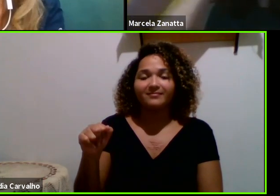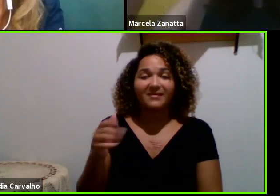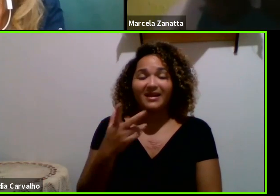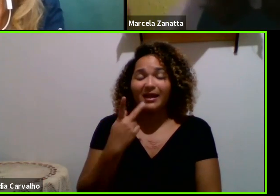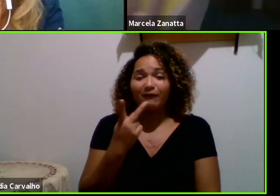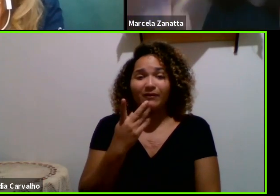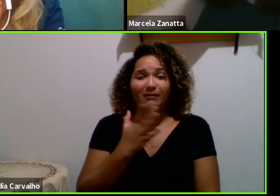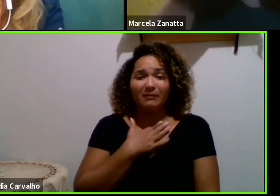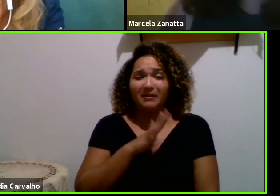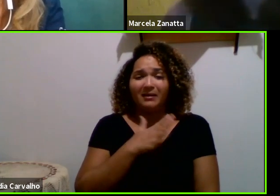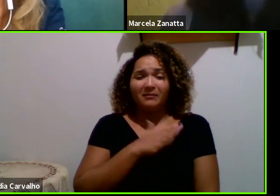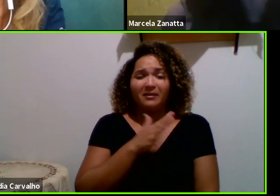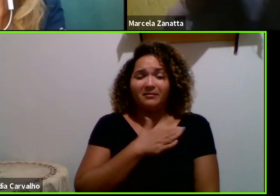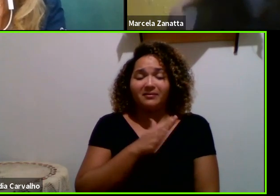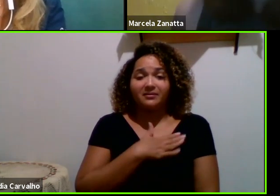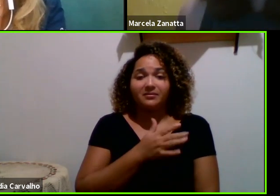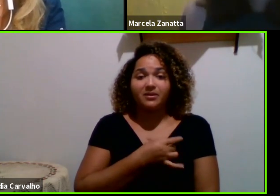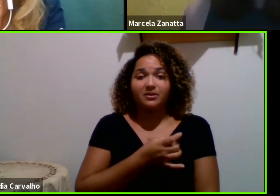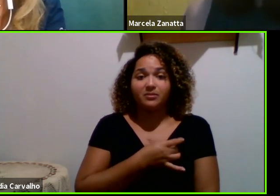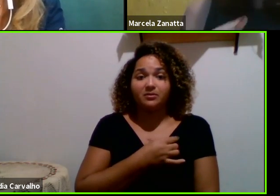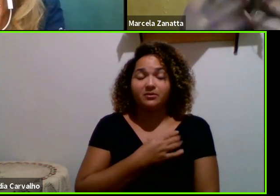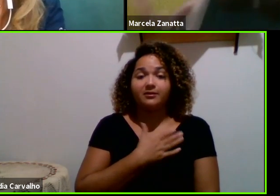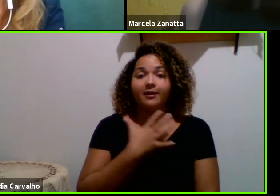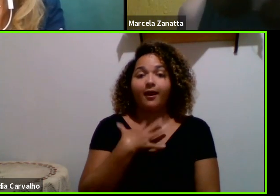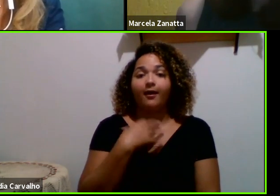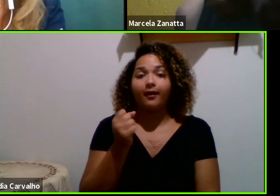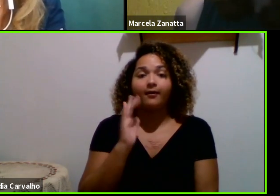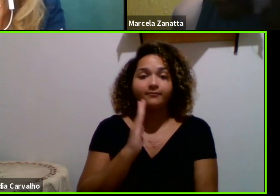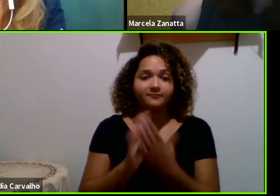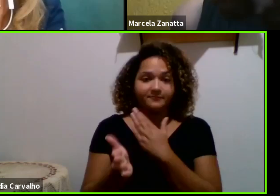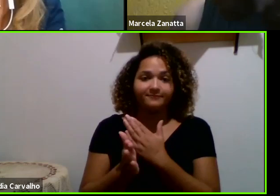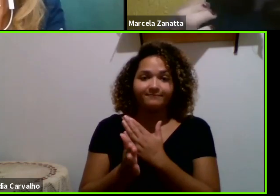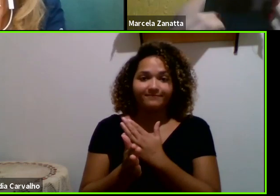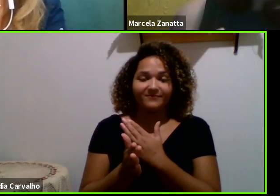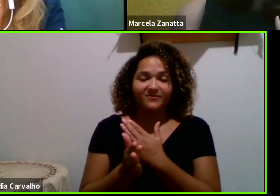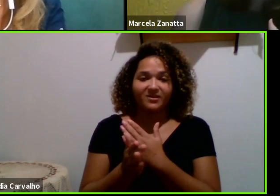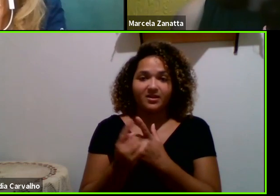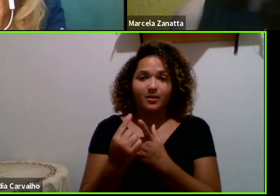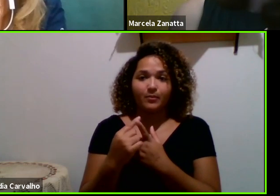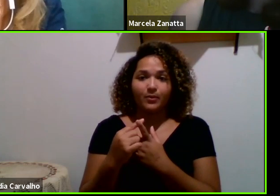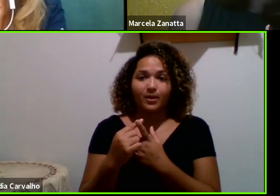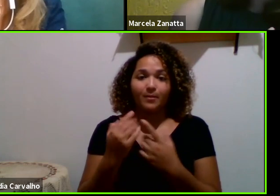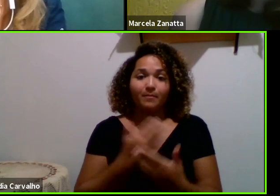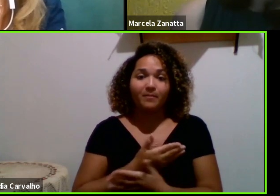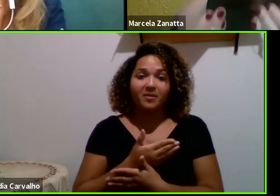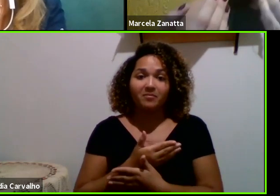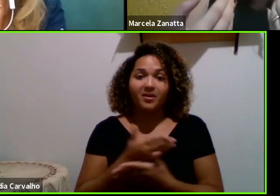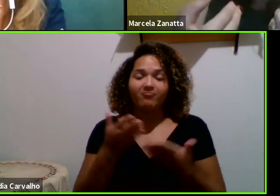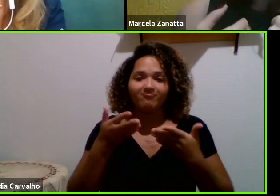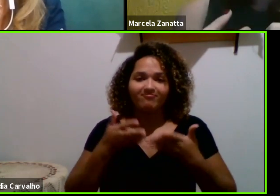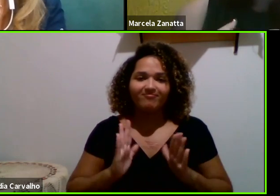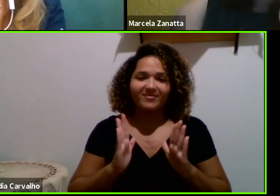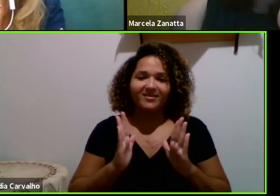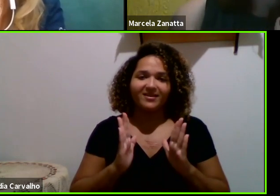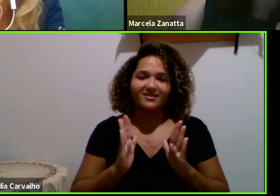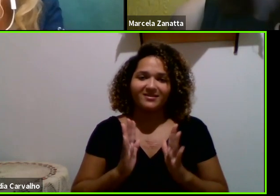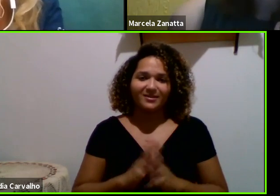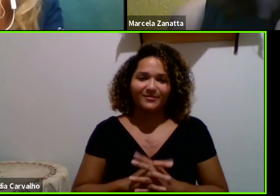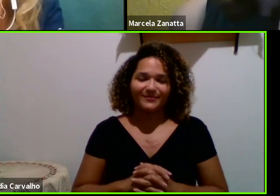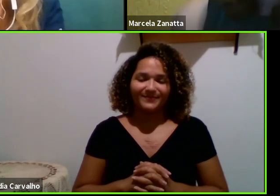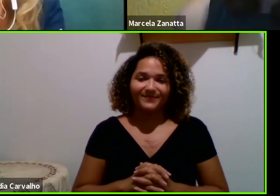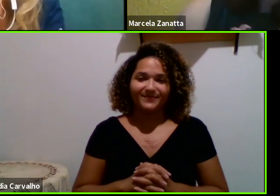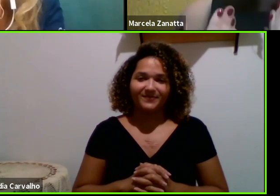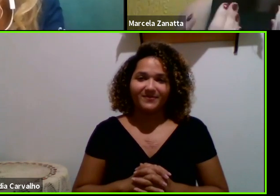mais, quero ir embora, não quero sair daqui. Né? E, na verdade, o bebezinho está nascendo. E qual que é o nosso papel? A gente que conhece fisiologia do